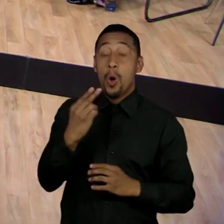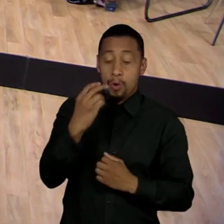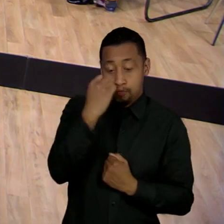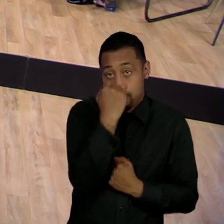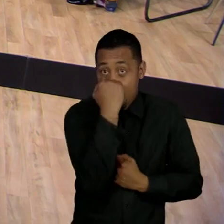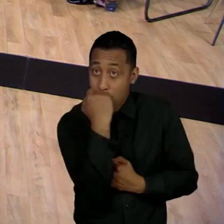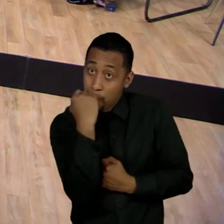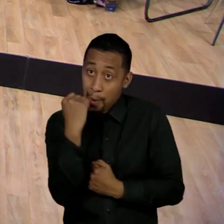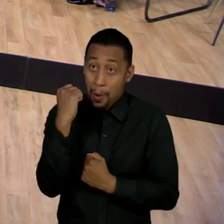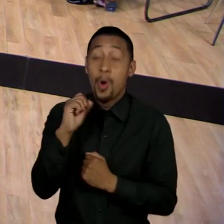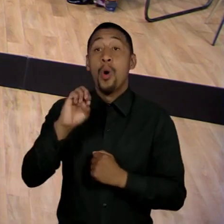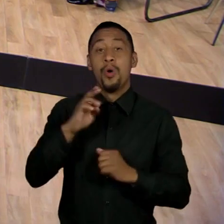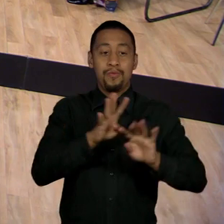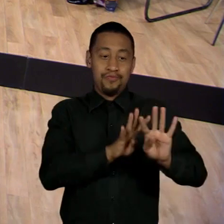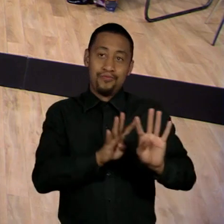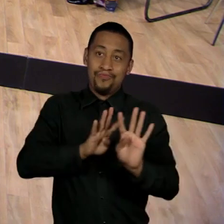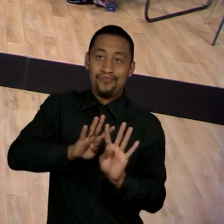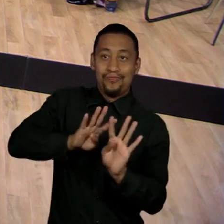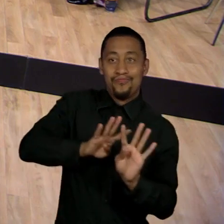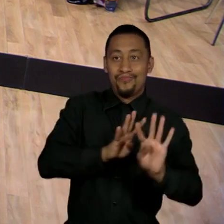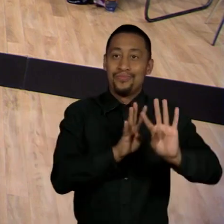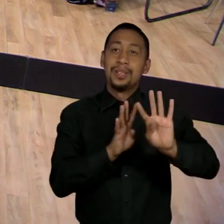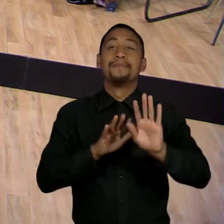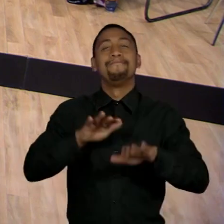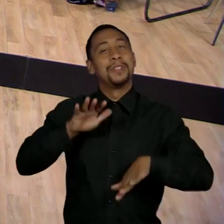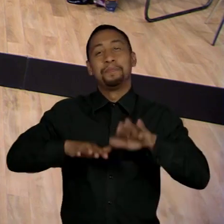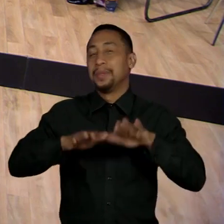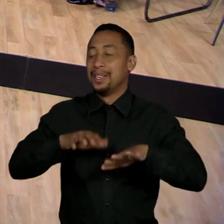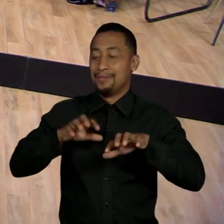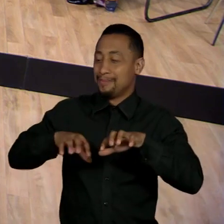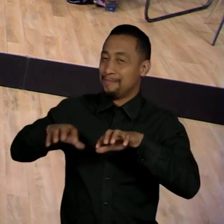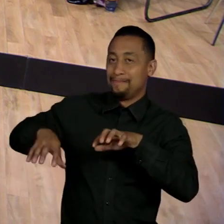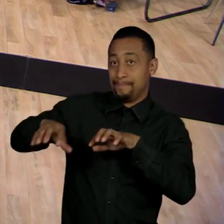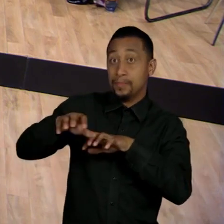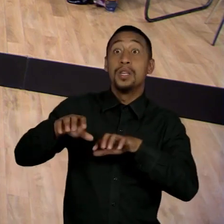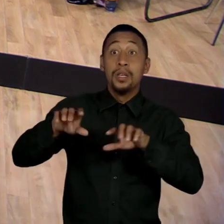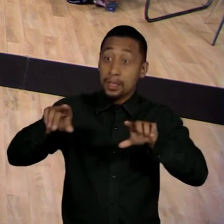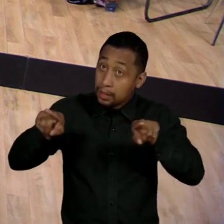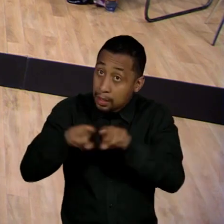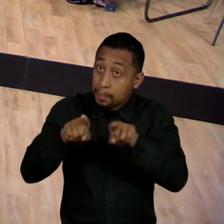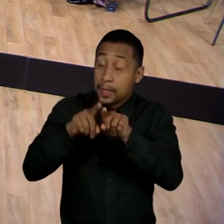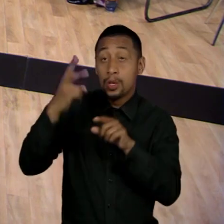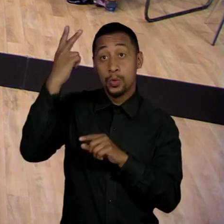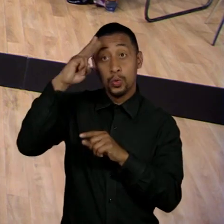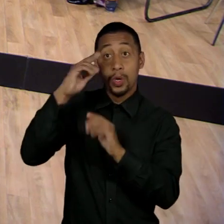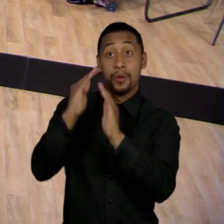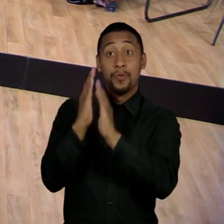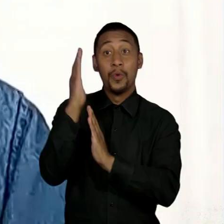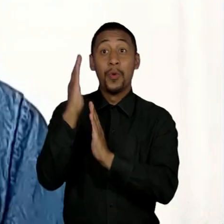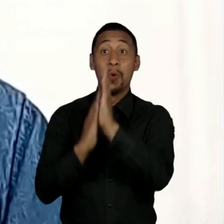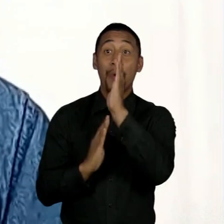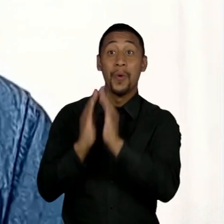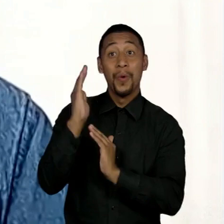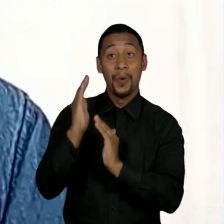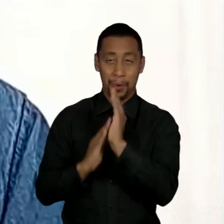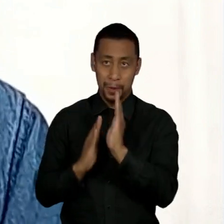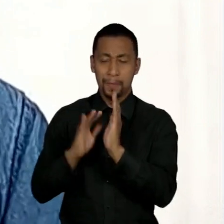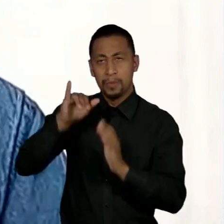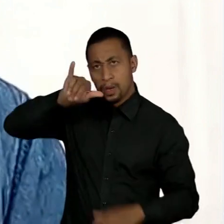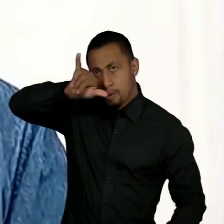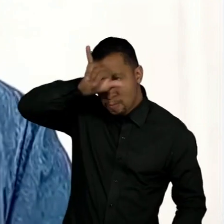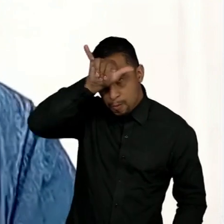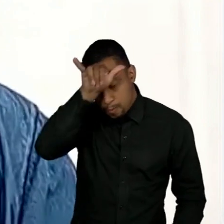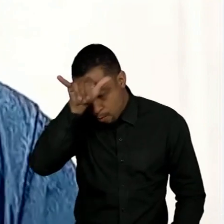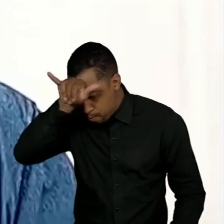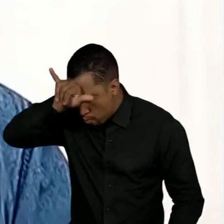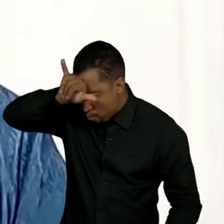extremamente cultural e folclórico. Porque, como foi contado, né, a tradição do Bumba Meu Boi, ela é muito forte. Bumba